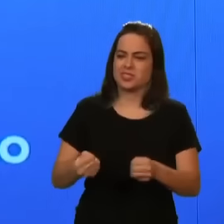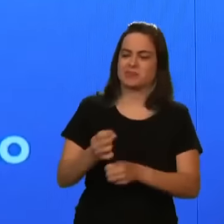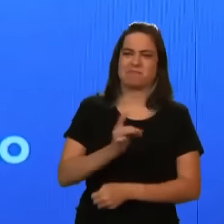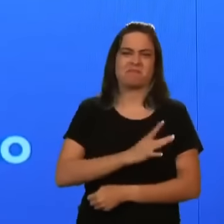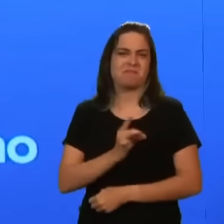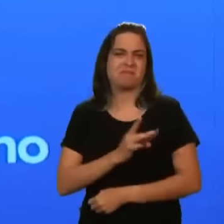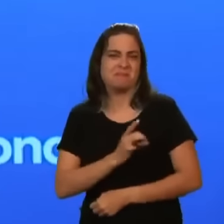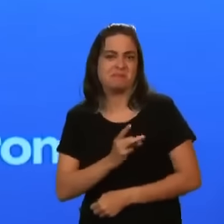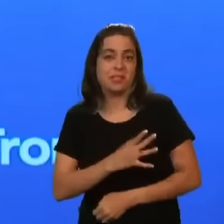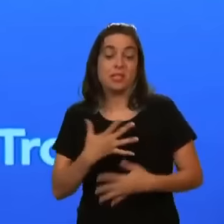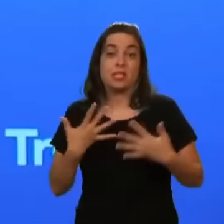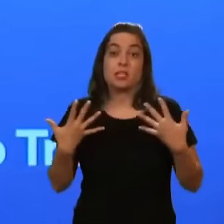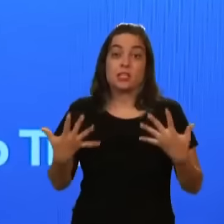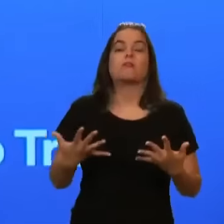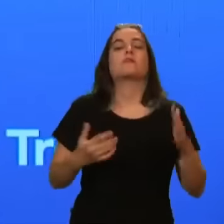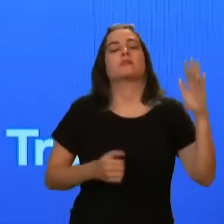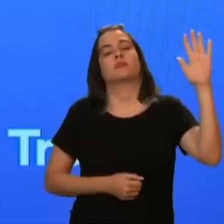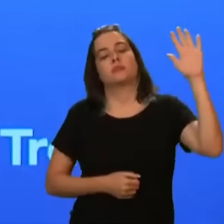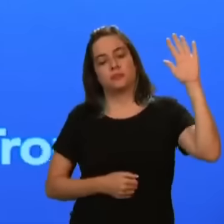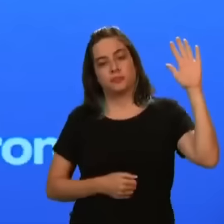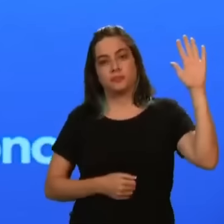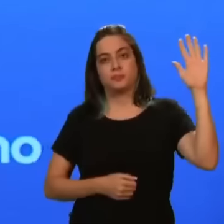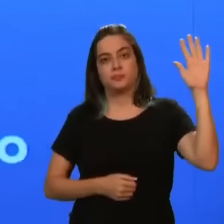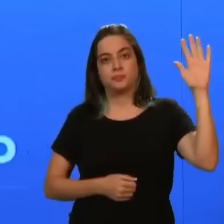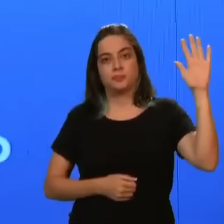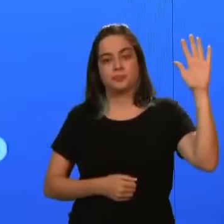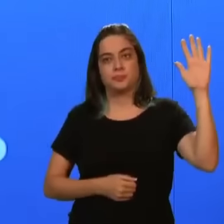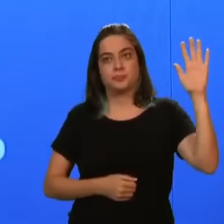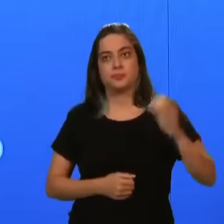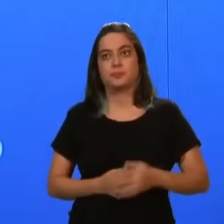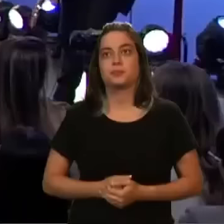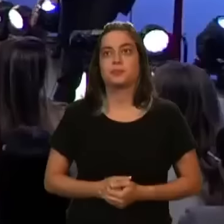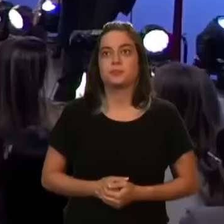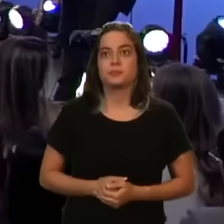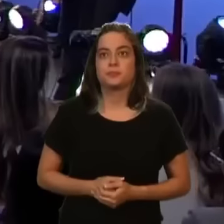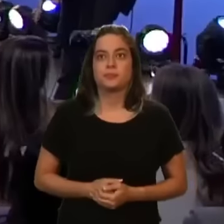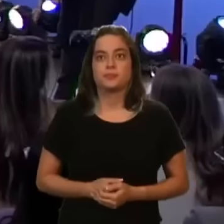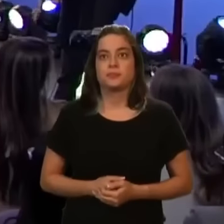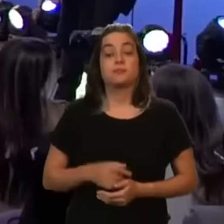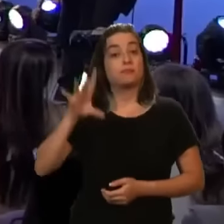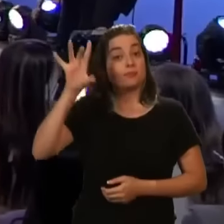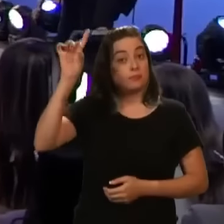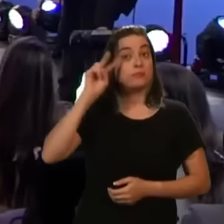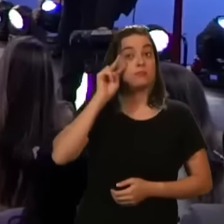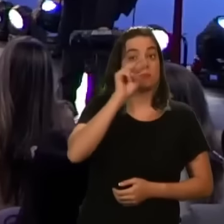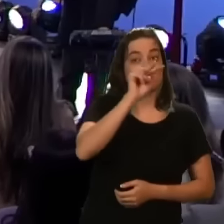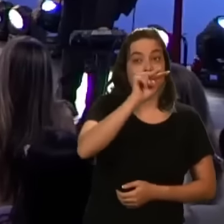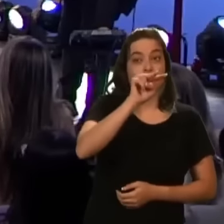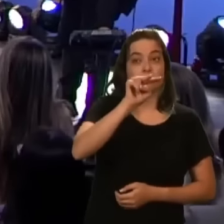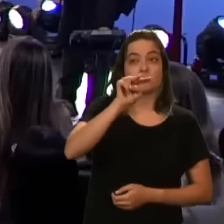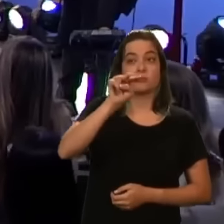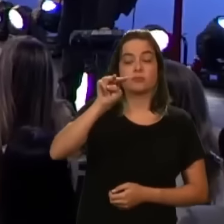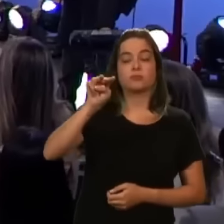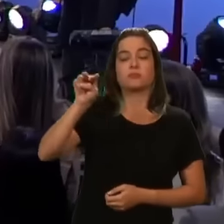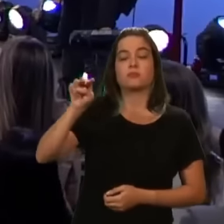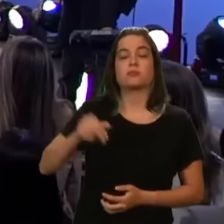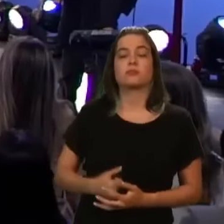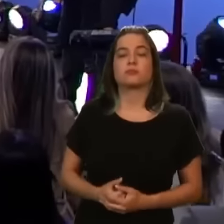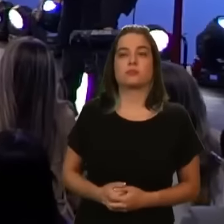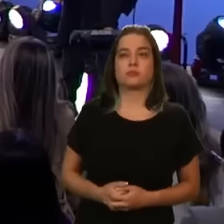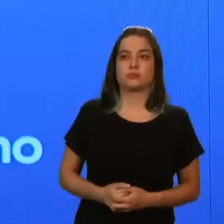isso que passou dela para você, levanta sua mão no seu lugar. Aleluia, o Senhor está vendo, o Senhor está vendo.